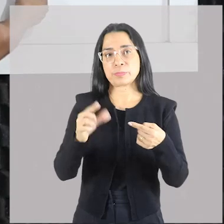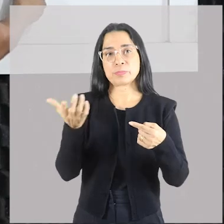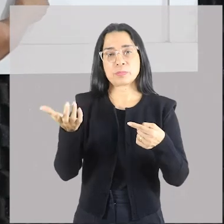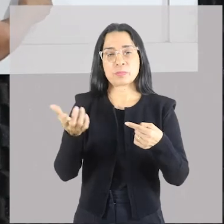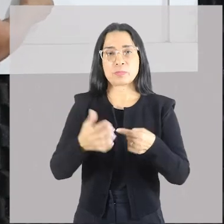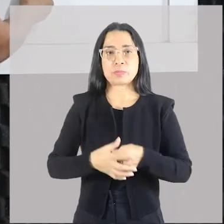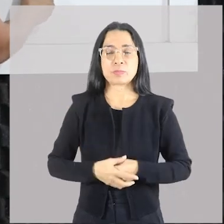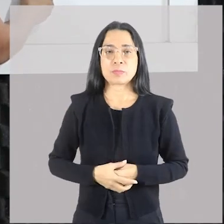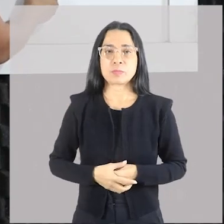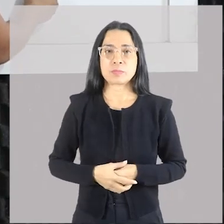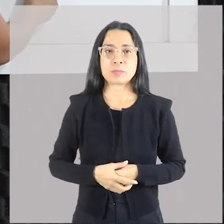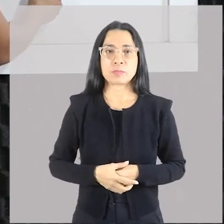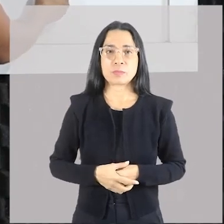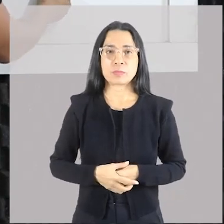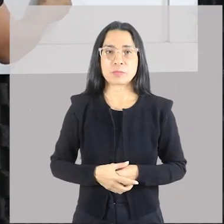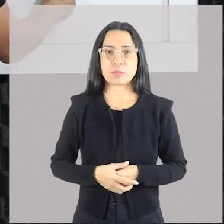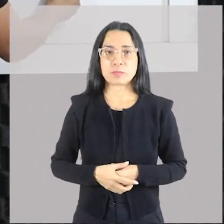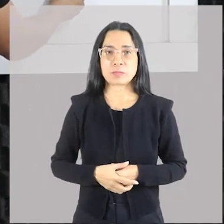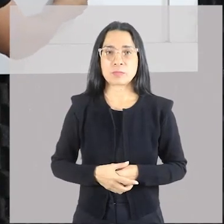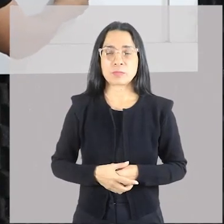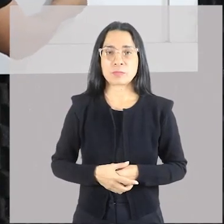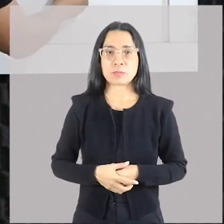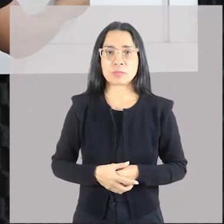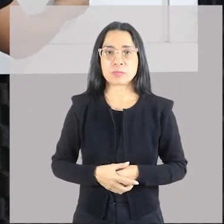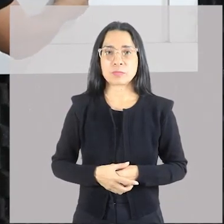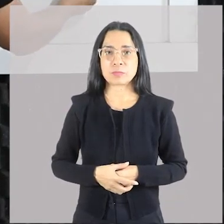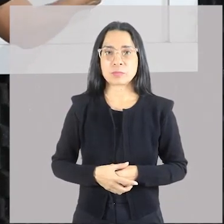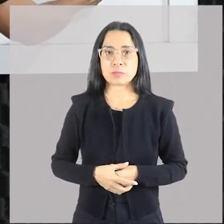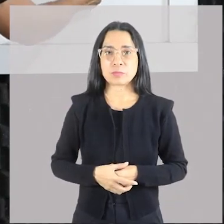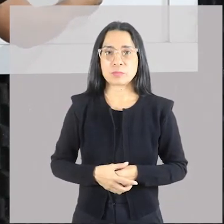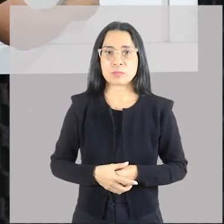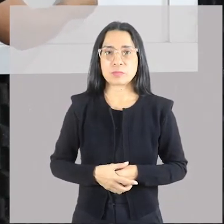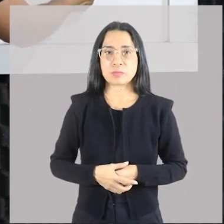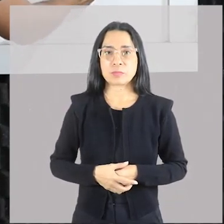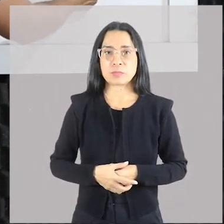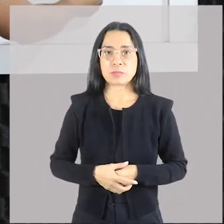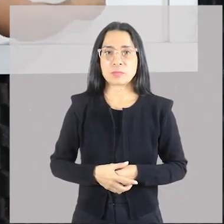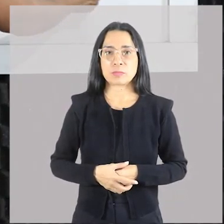circular está associado a alfa.